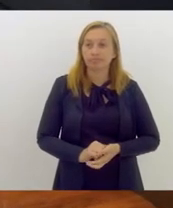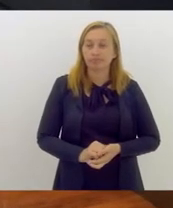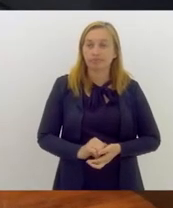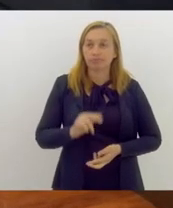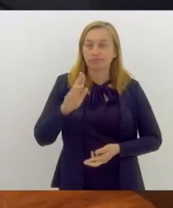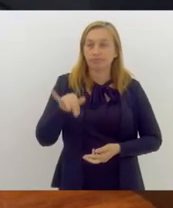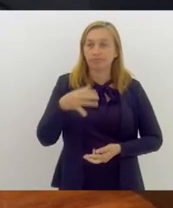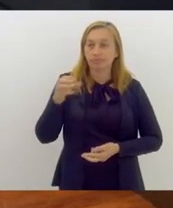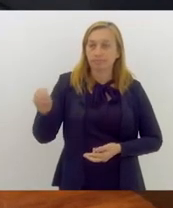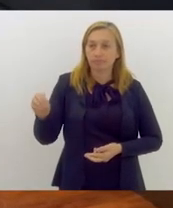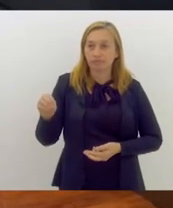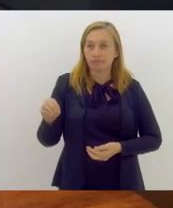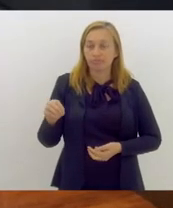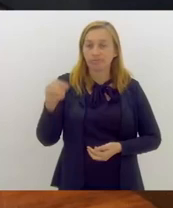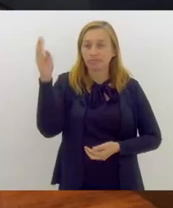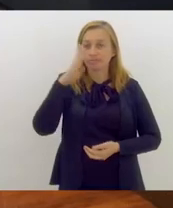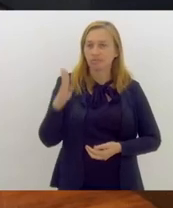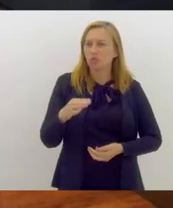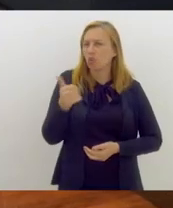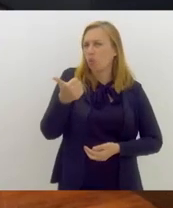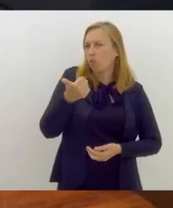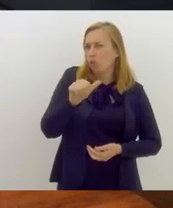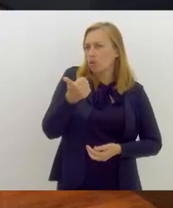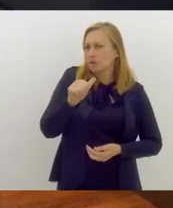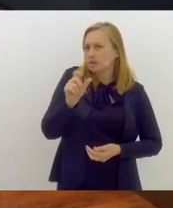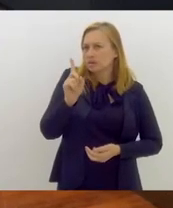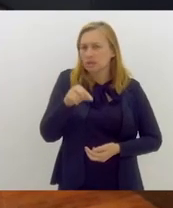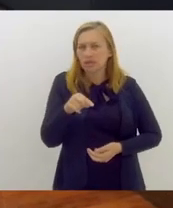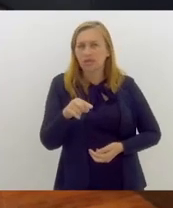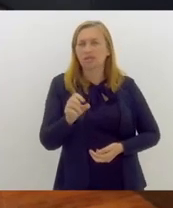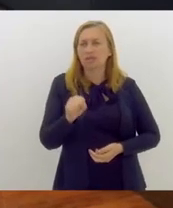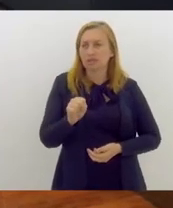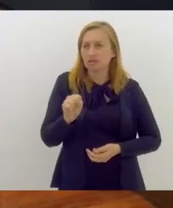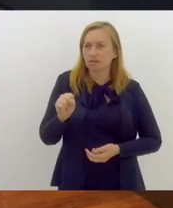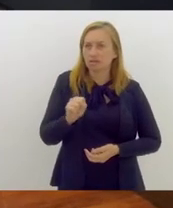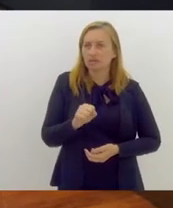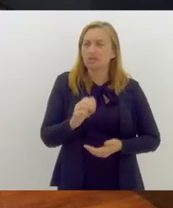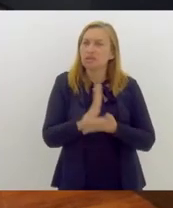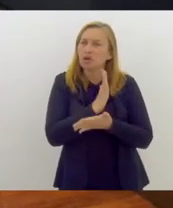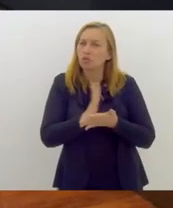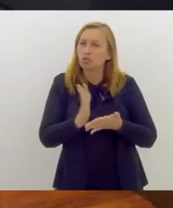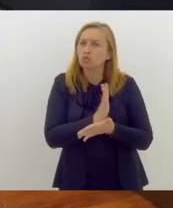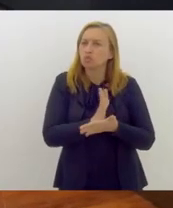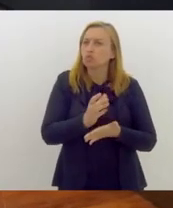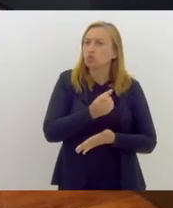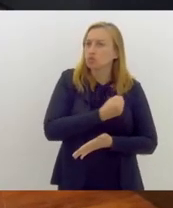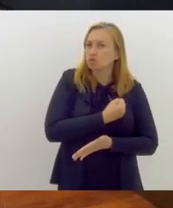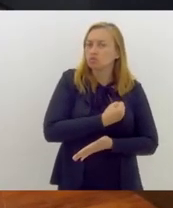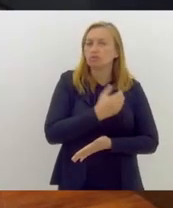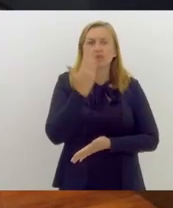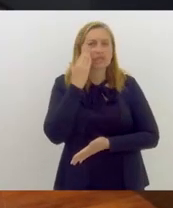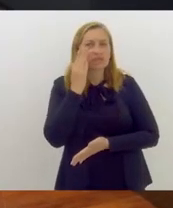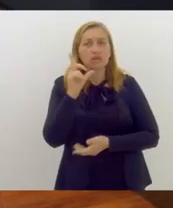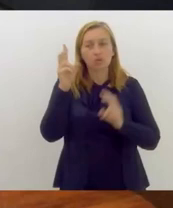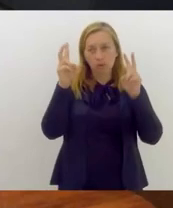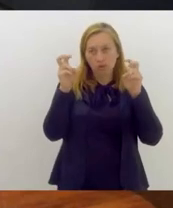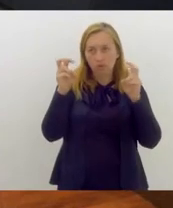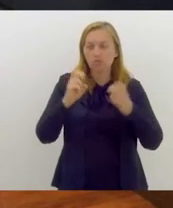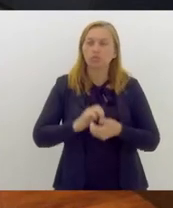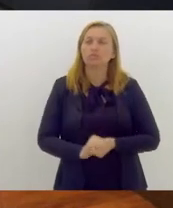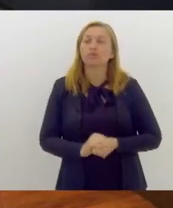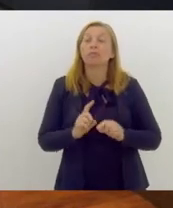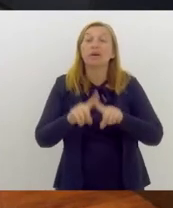Brasil elegeu outros 11 né alguns números para senhoras entender a questão